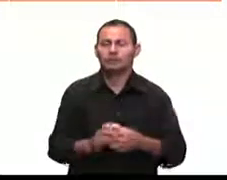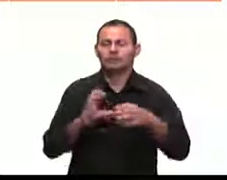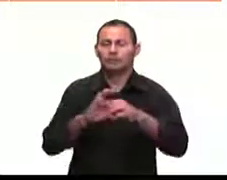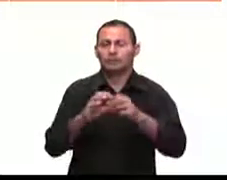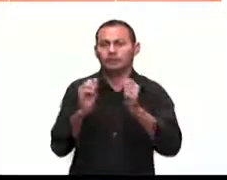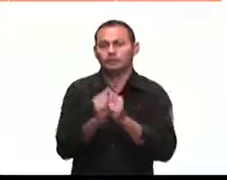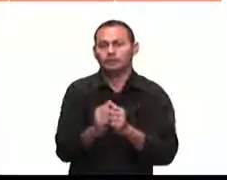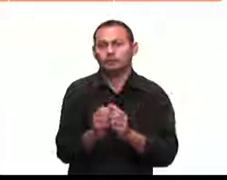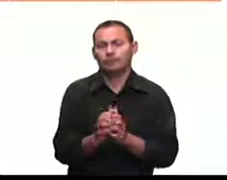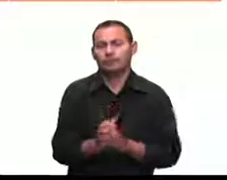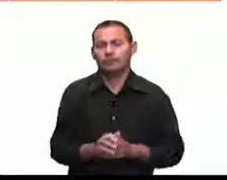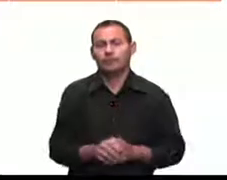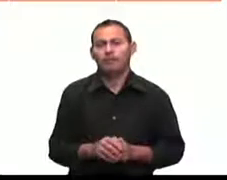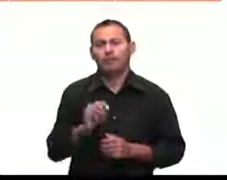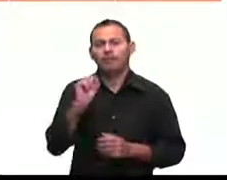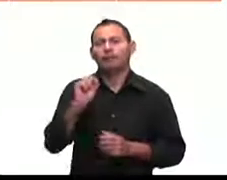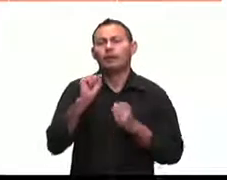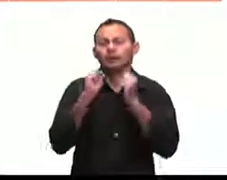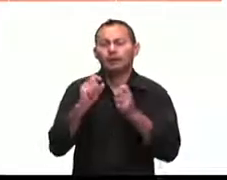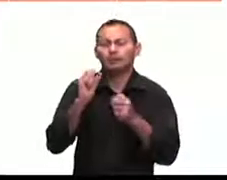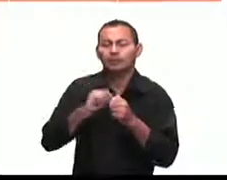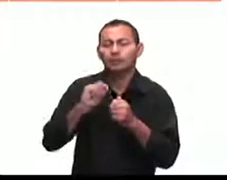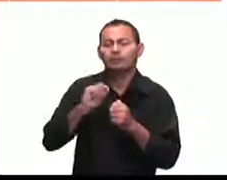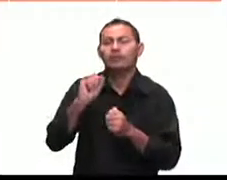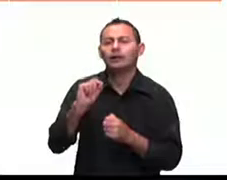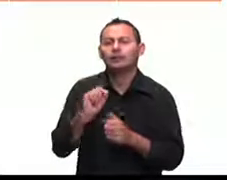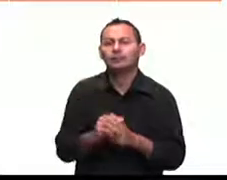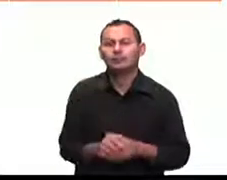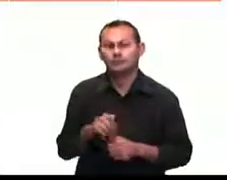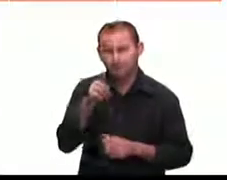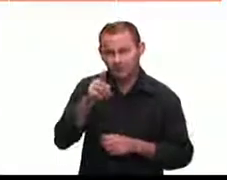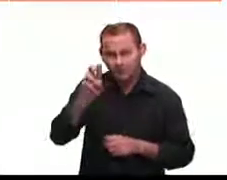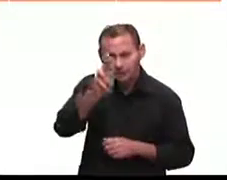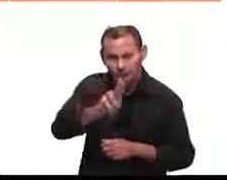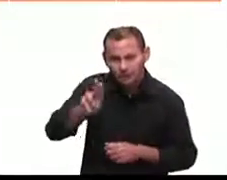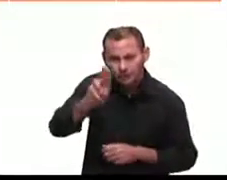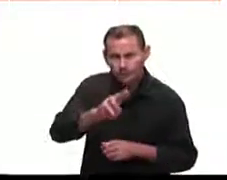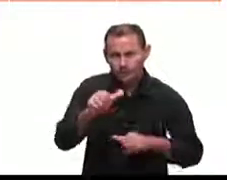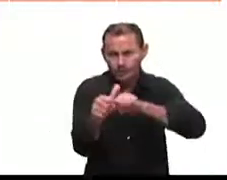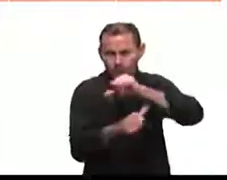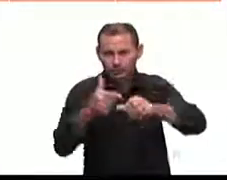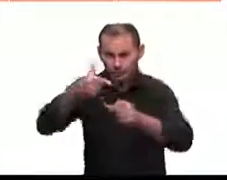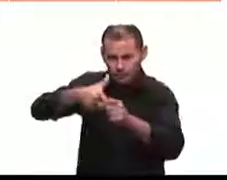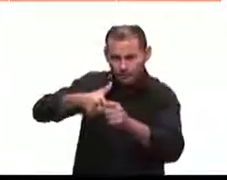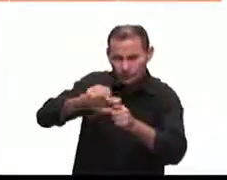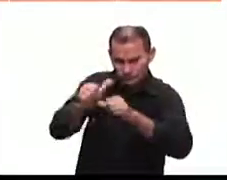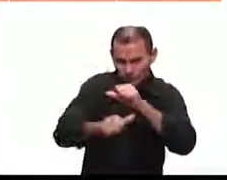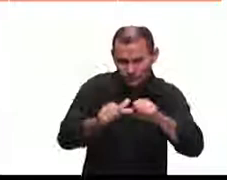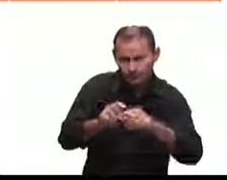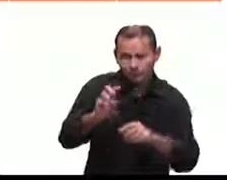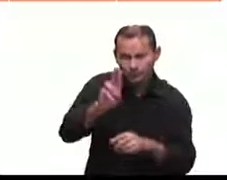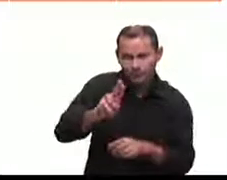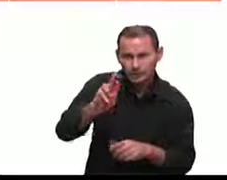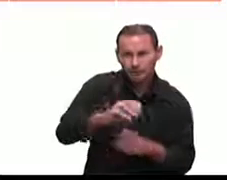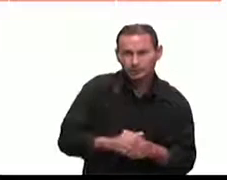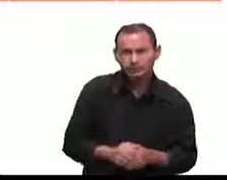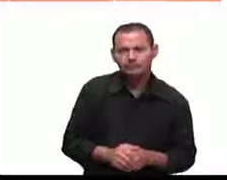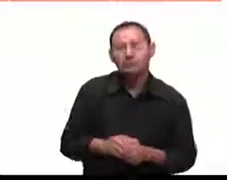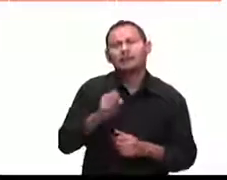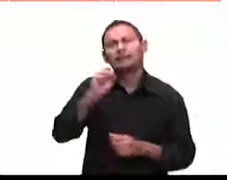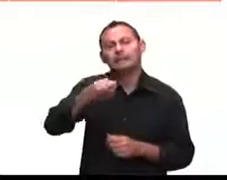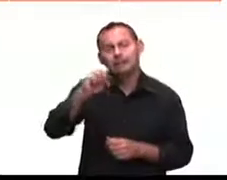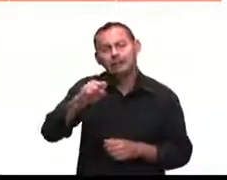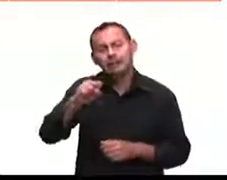encadeada. Então, o que, que a gente pode fazer, né? Você utiliza a troca de óleo? Então,